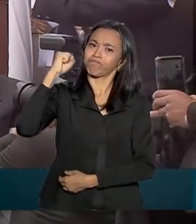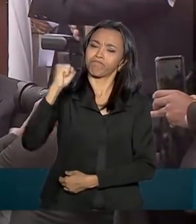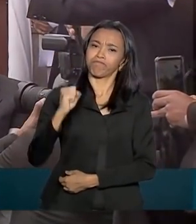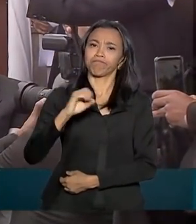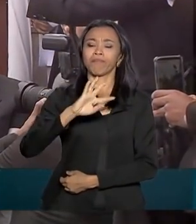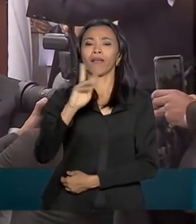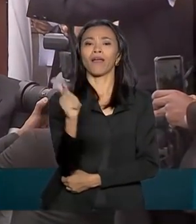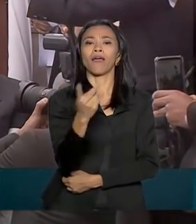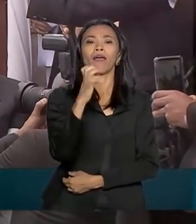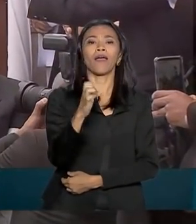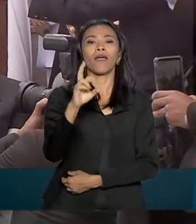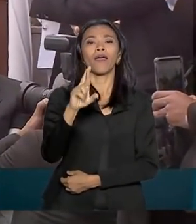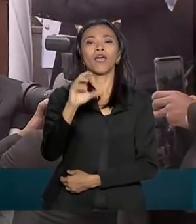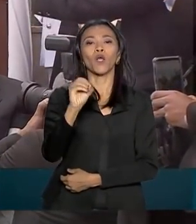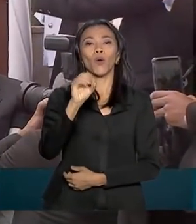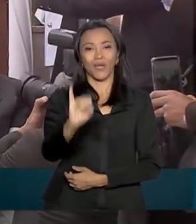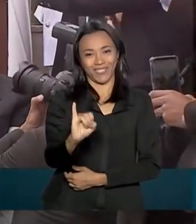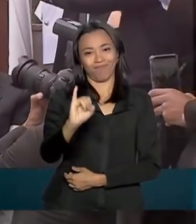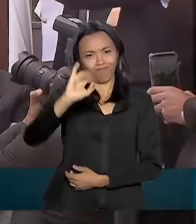pátria